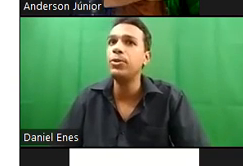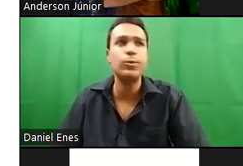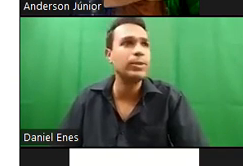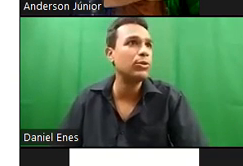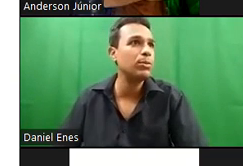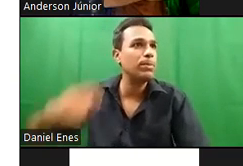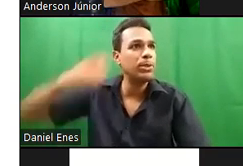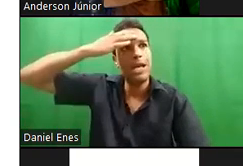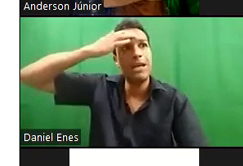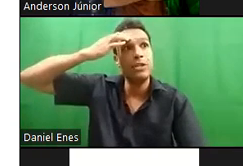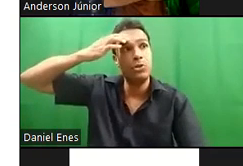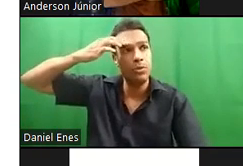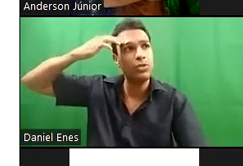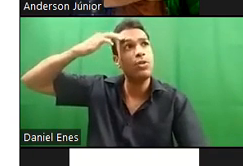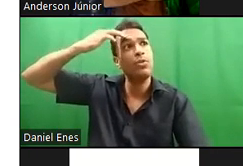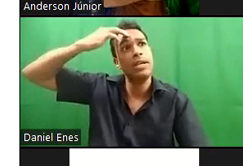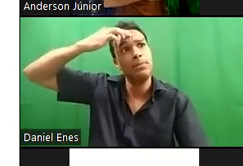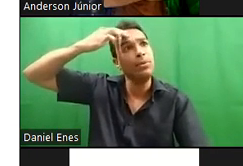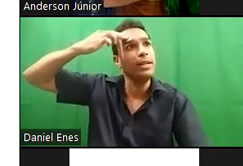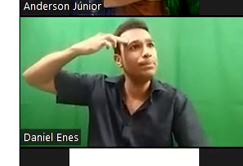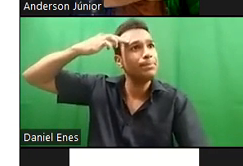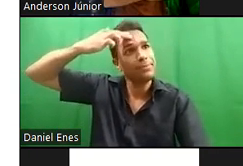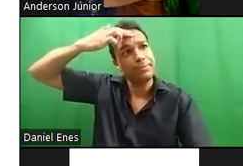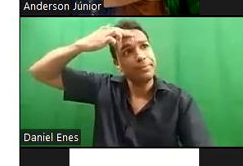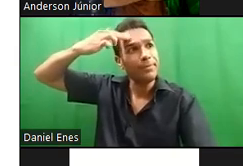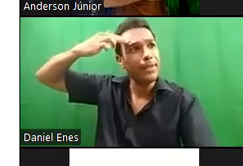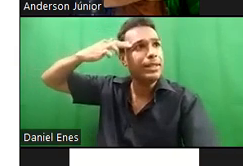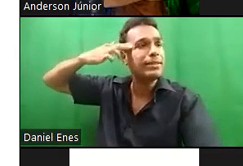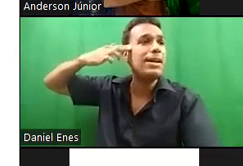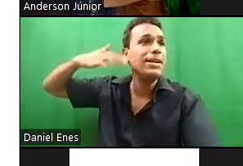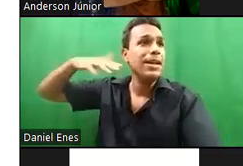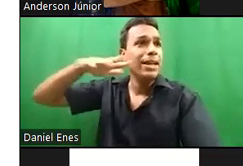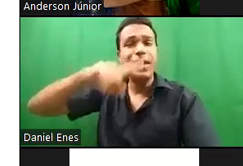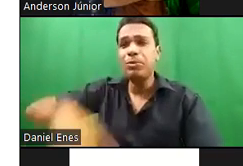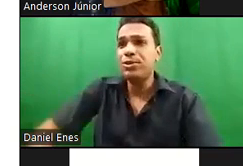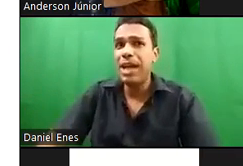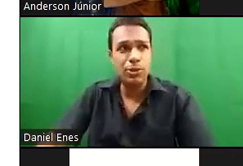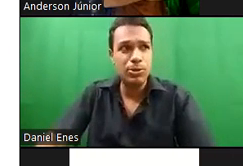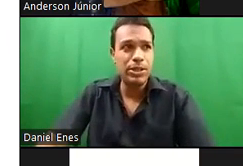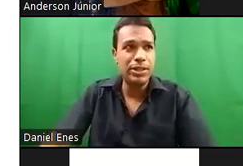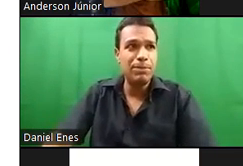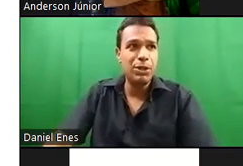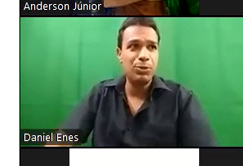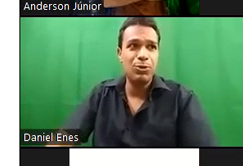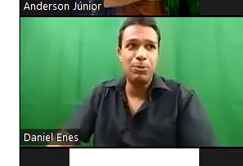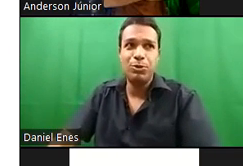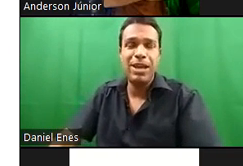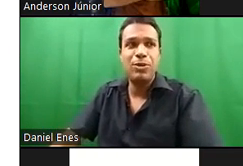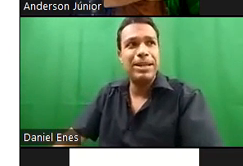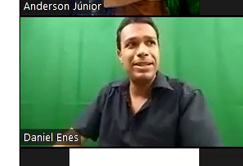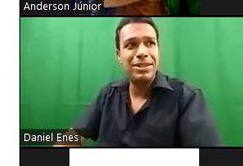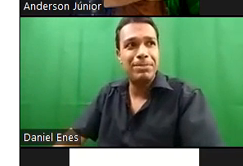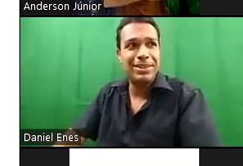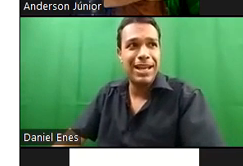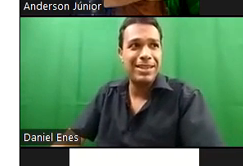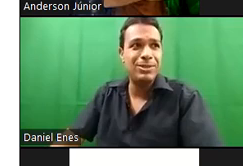entrou em contato comigo pelo Instagram, a gente começou a conversa por ali, tá? Tem o meu site, o legendalibras.com.br, que eu